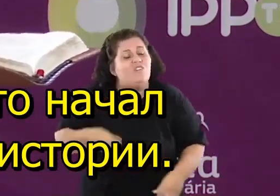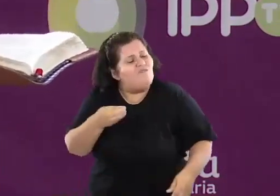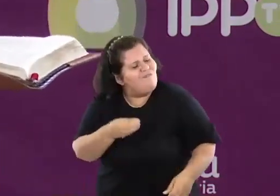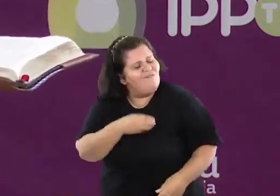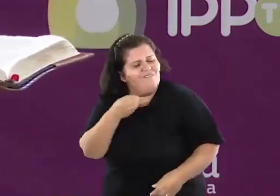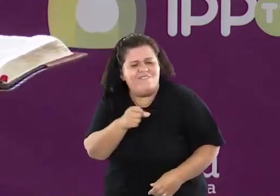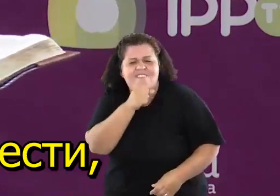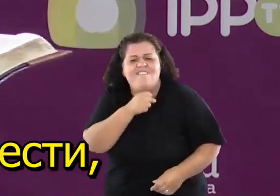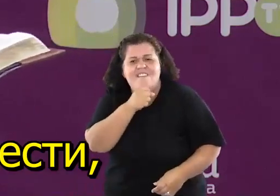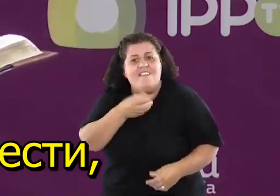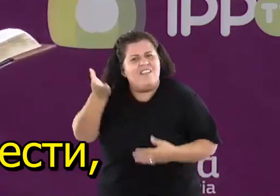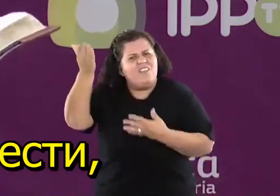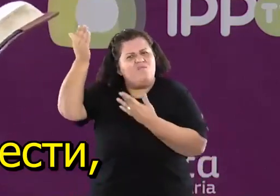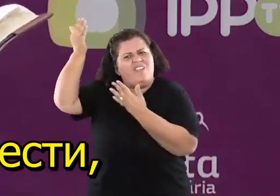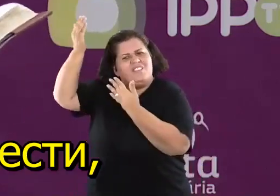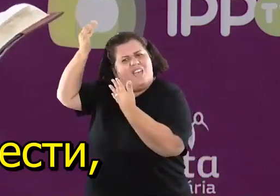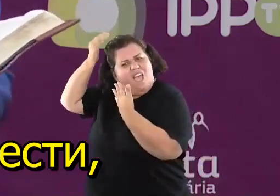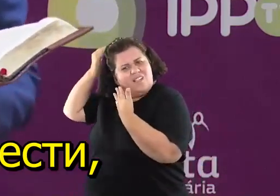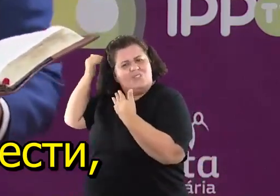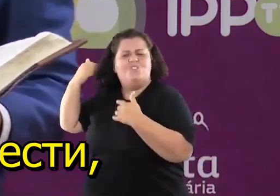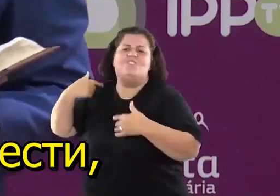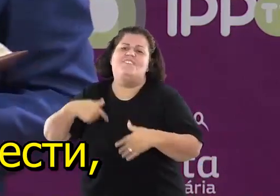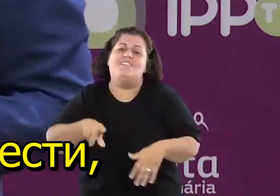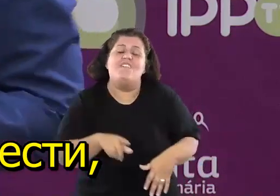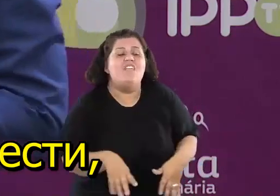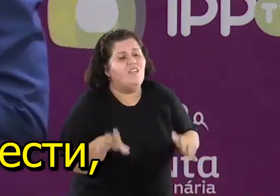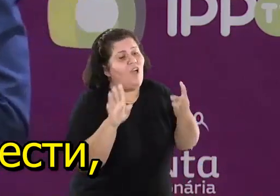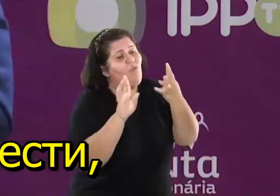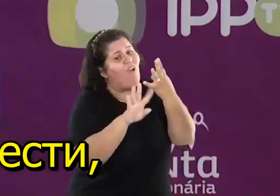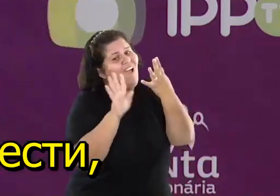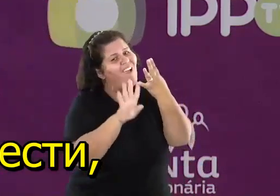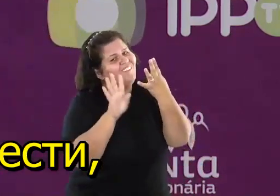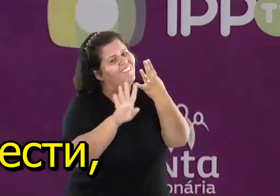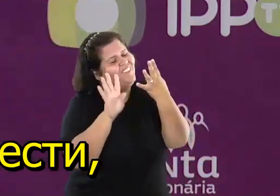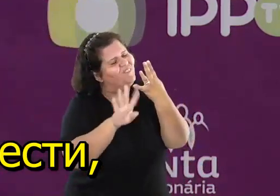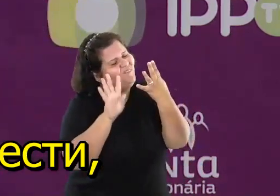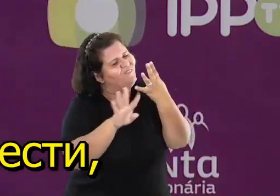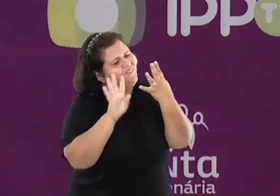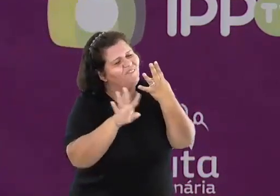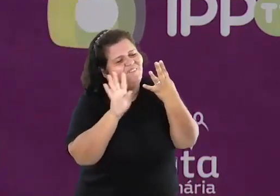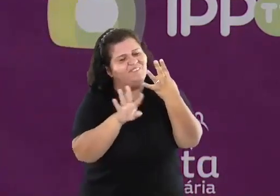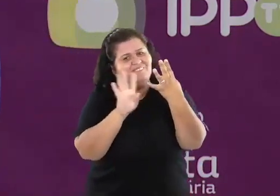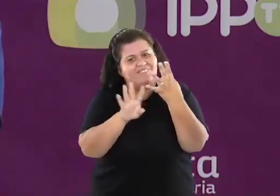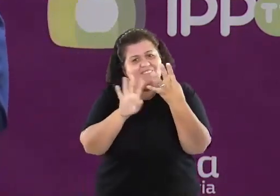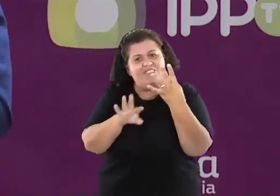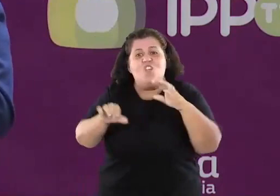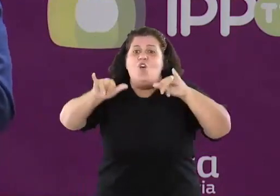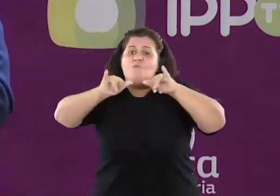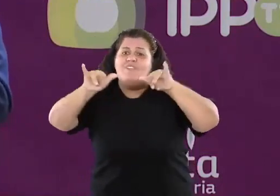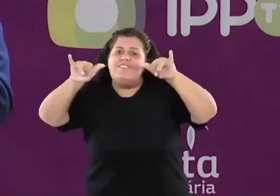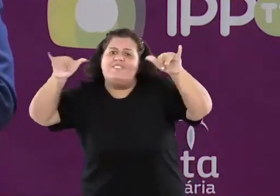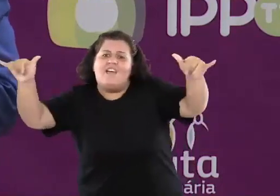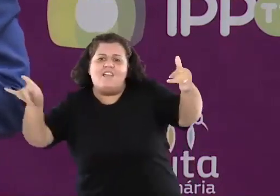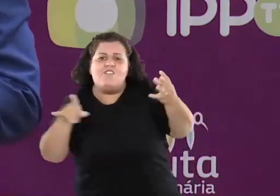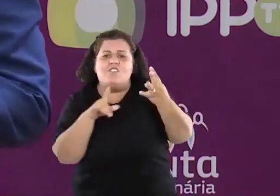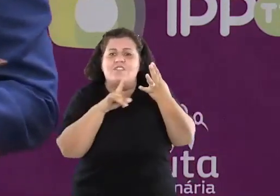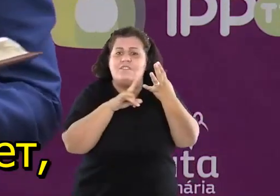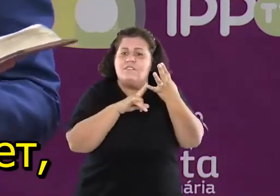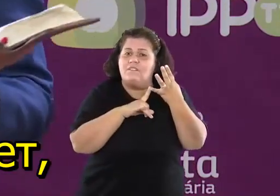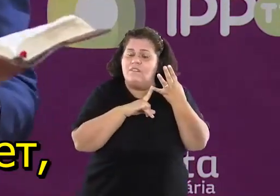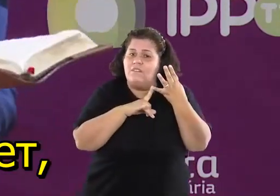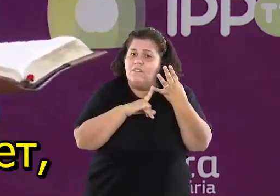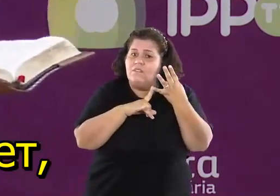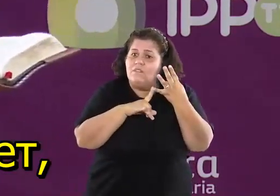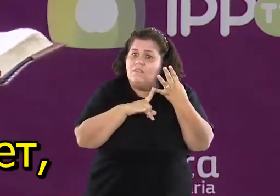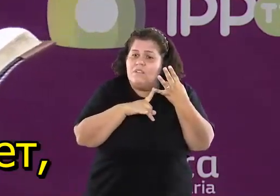história. Mas há uma quarta verdade que eu gostaria de trazer aqui, a mensagem da ressurreição.